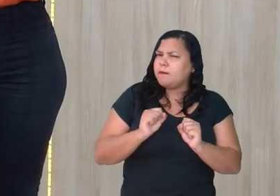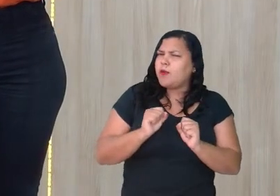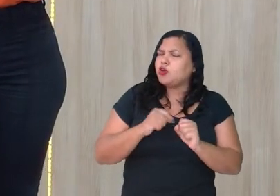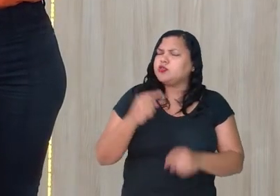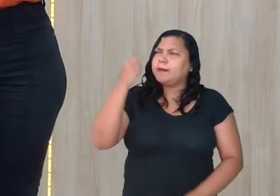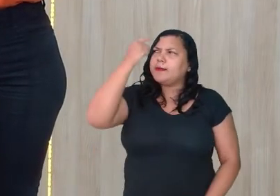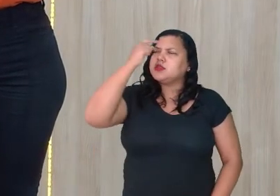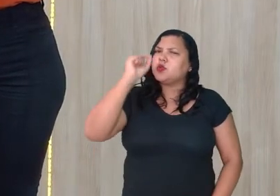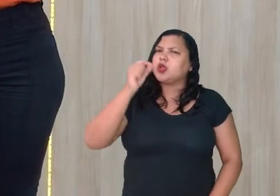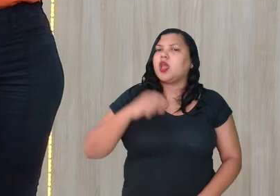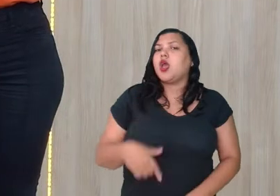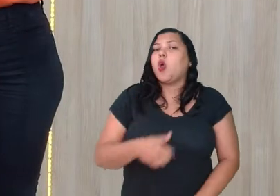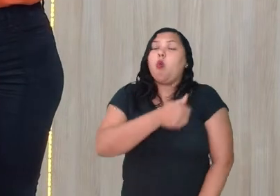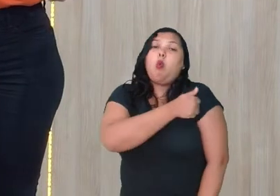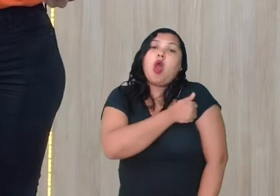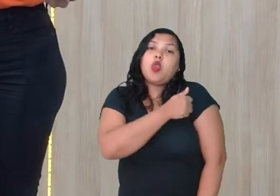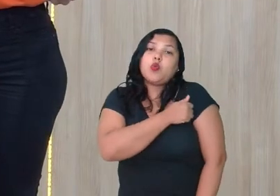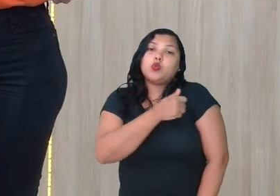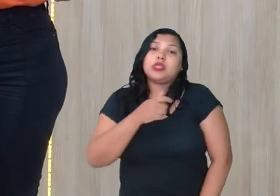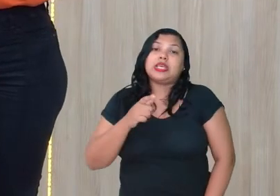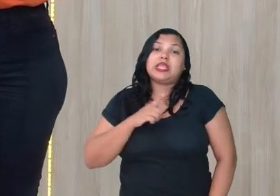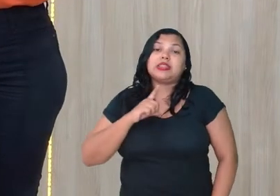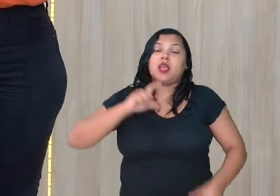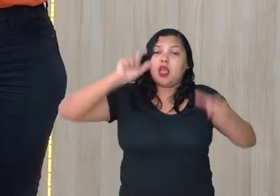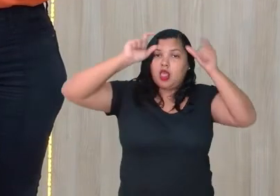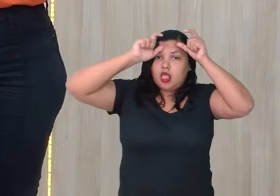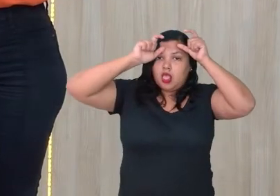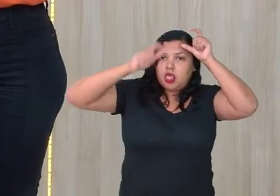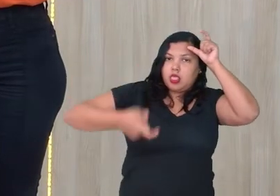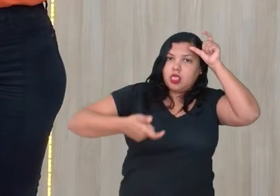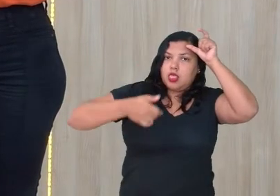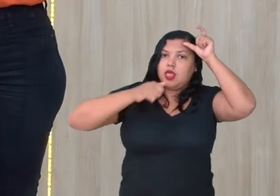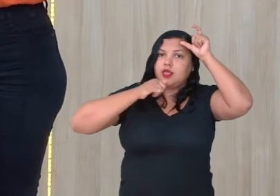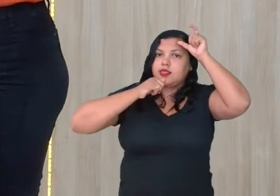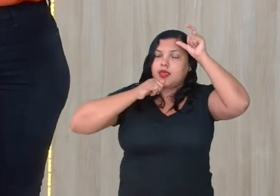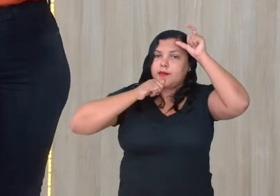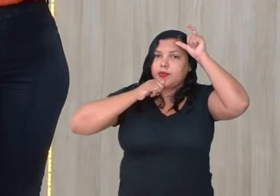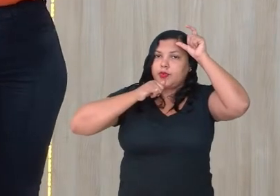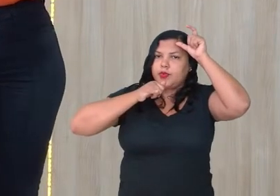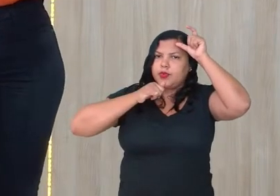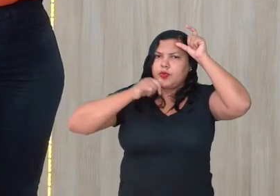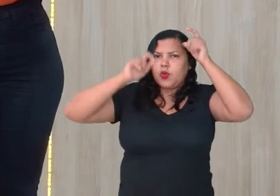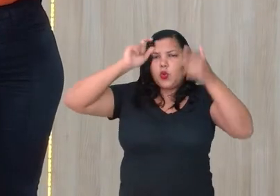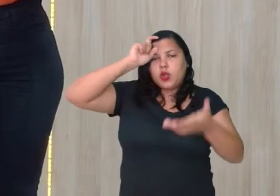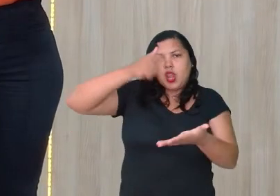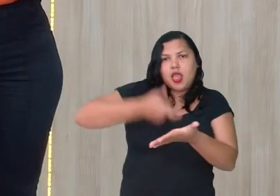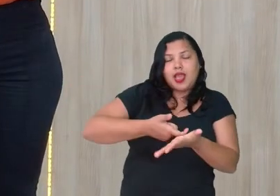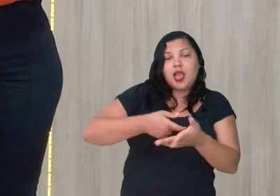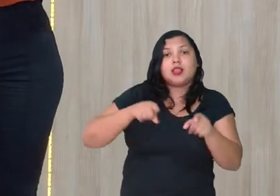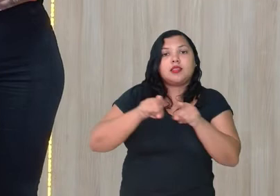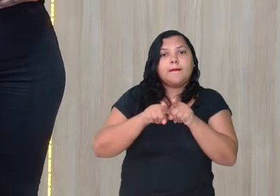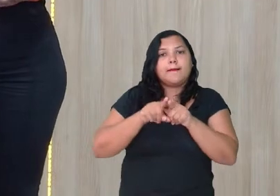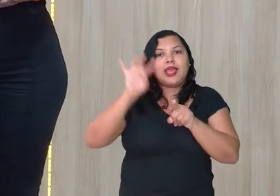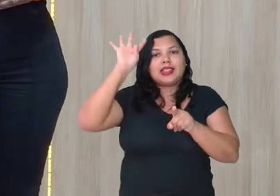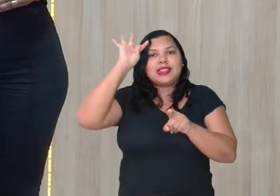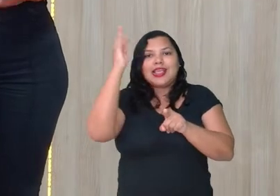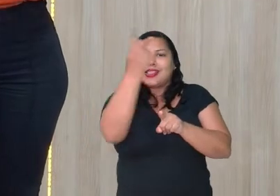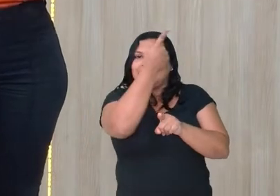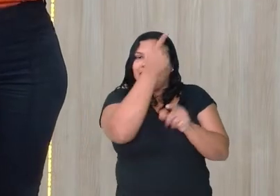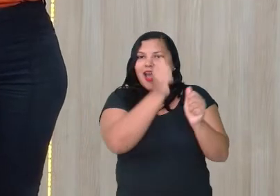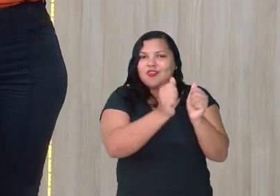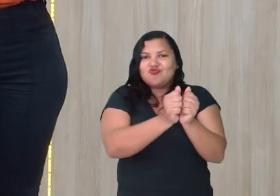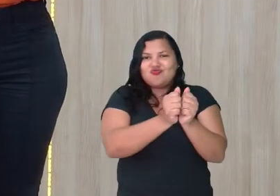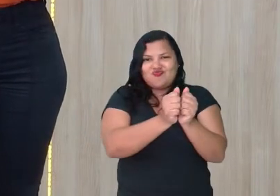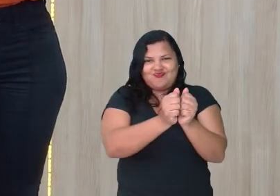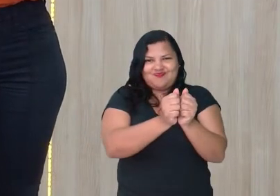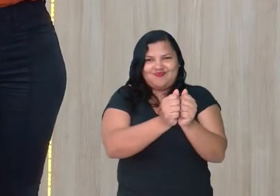ter também o estudante com um transtorno de aprendizagem, por exemplo, uma dislexia, e um TDAH também. E